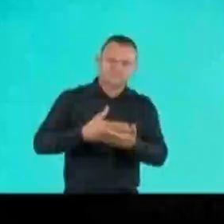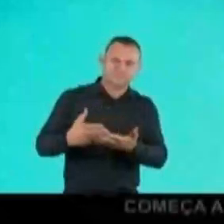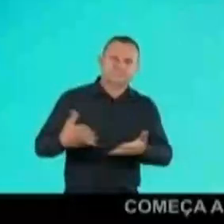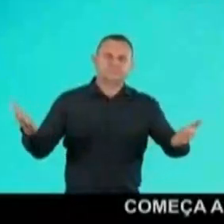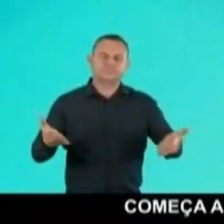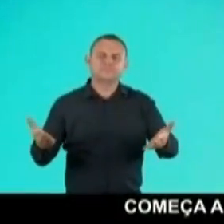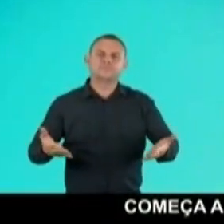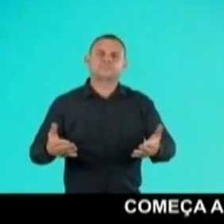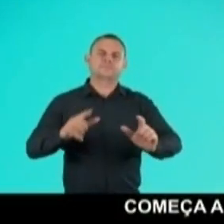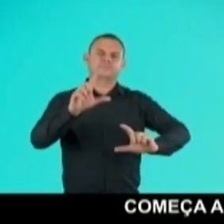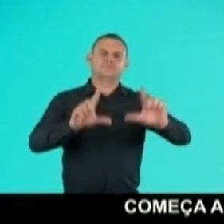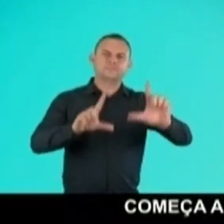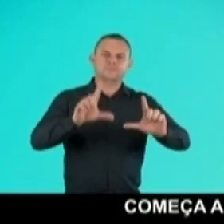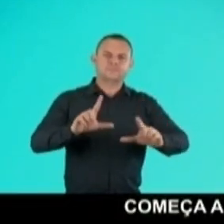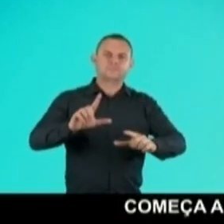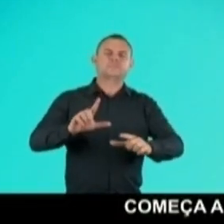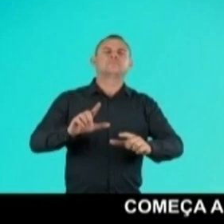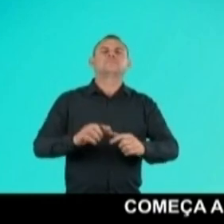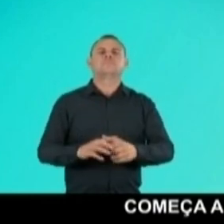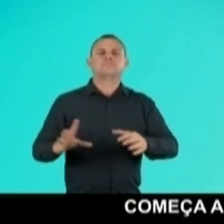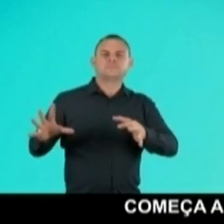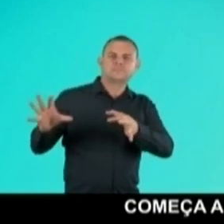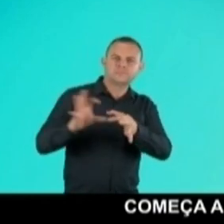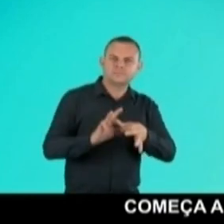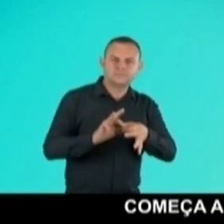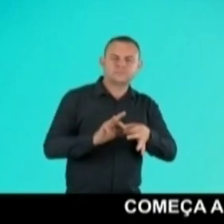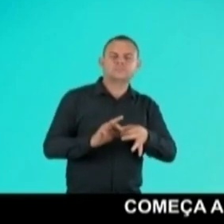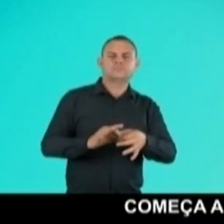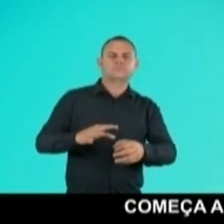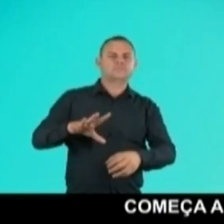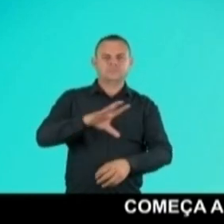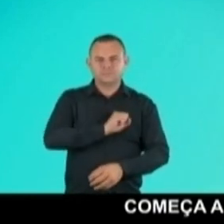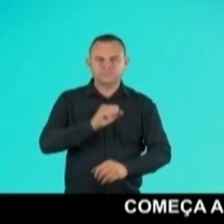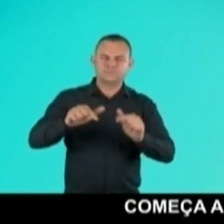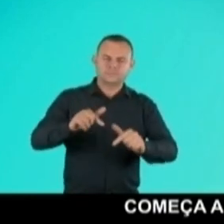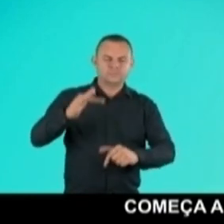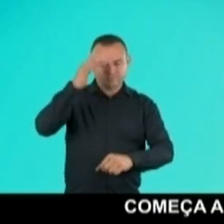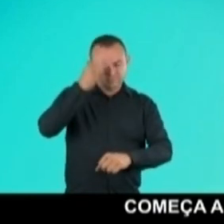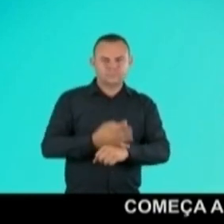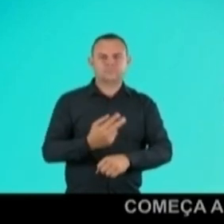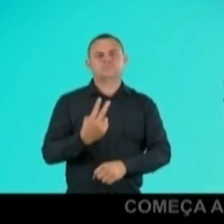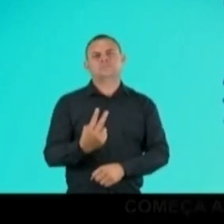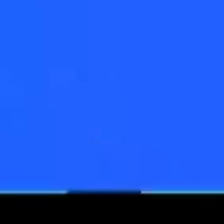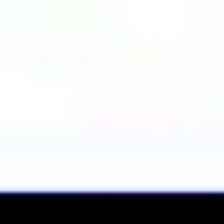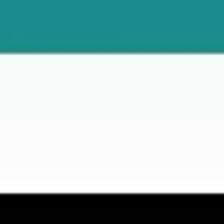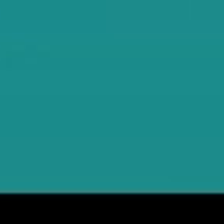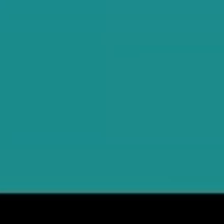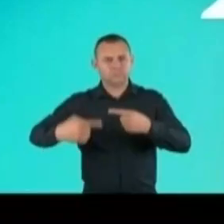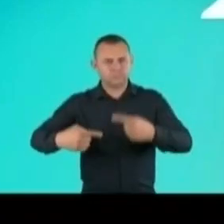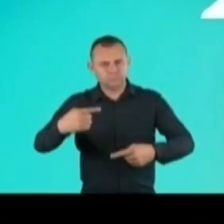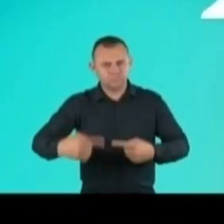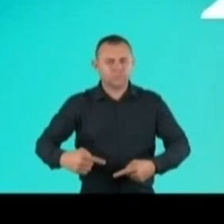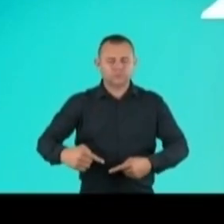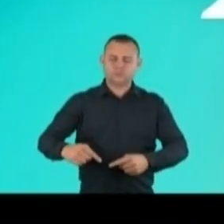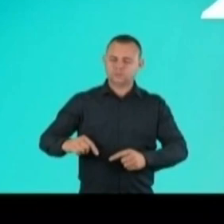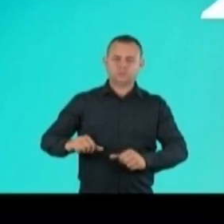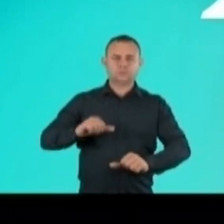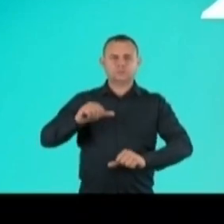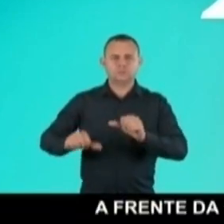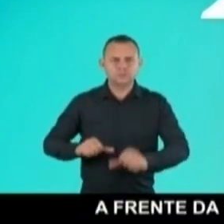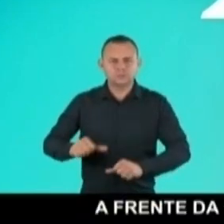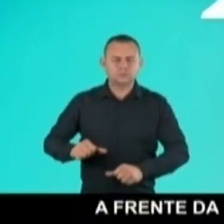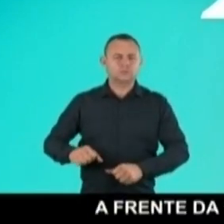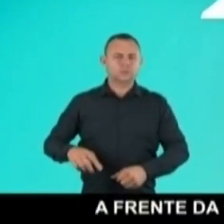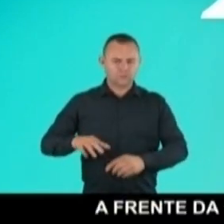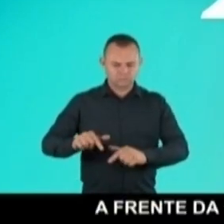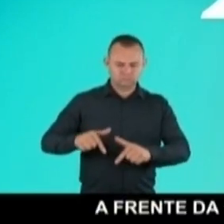43555. Começa agora o programa da coligação Amor, Trabalho e Fé 2. A política precisa de renovação.